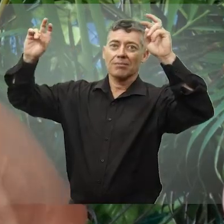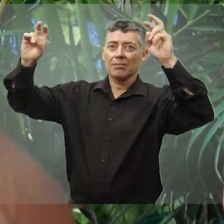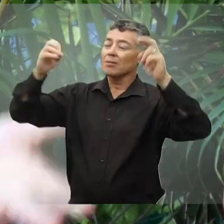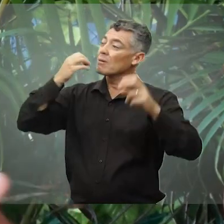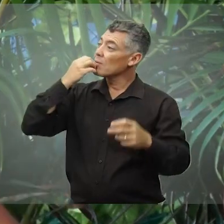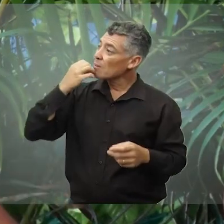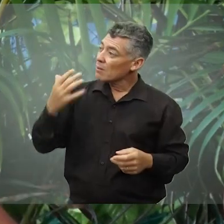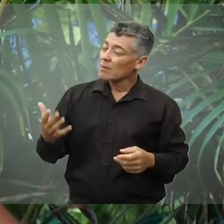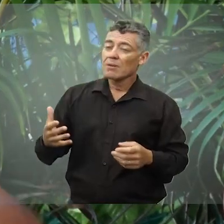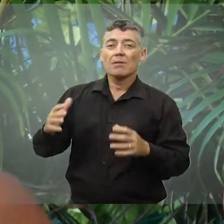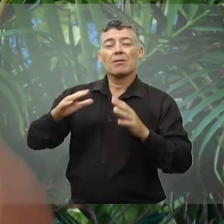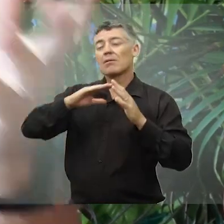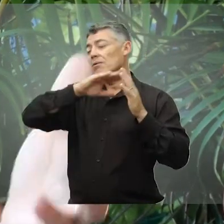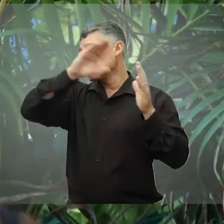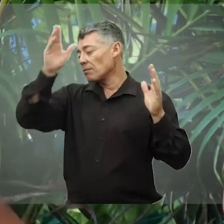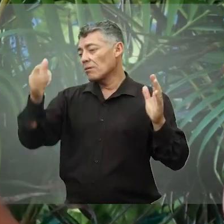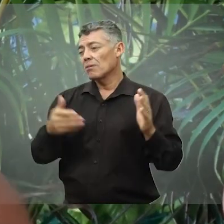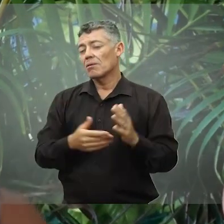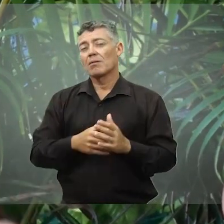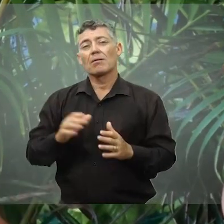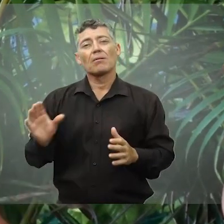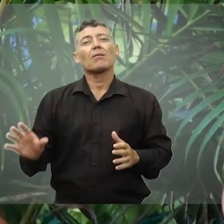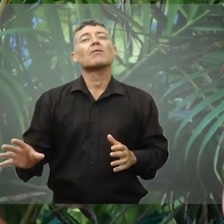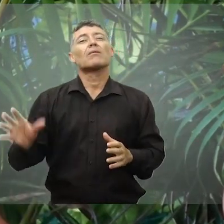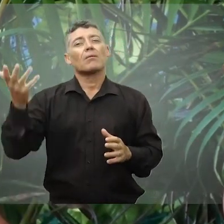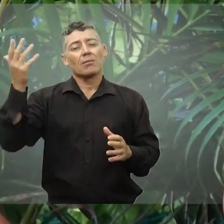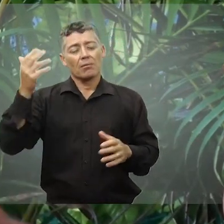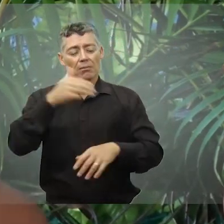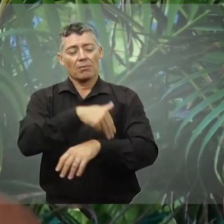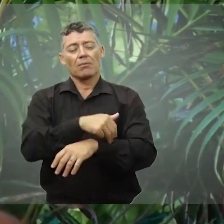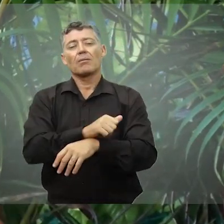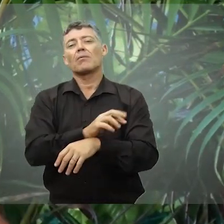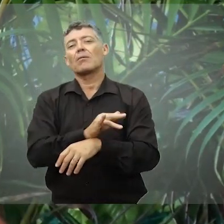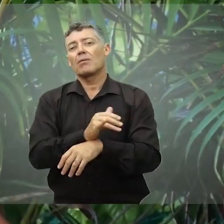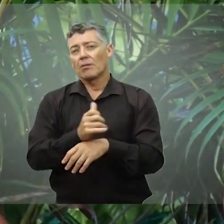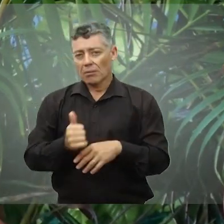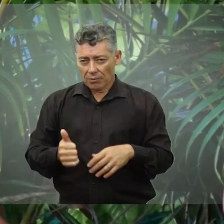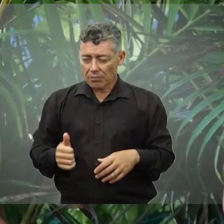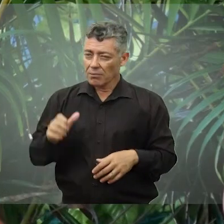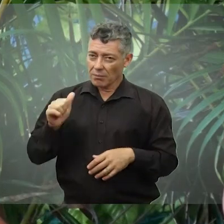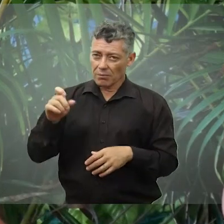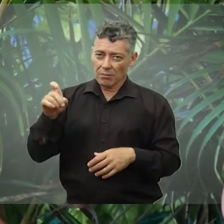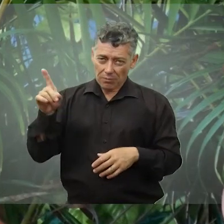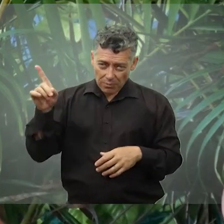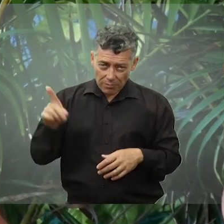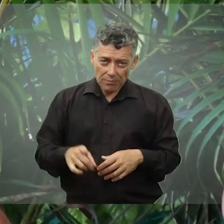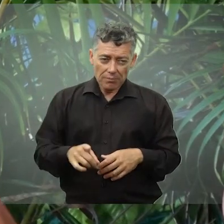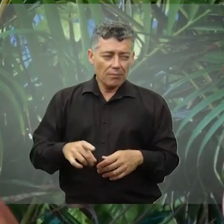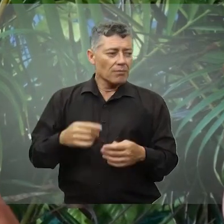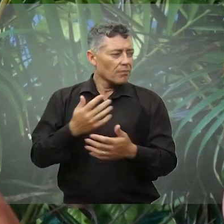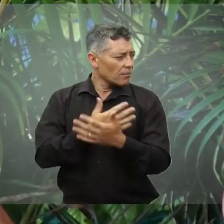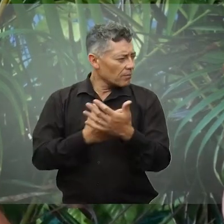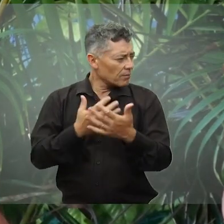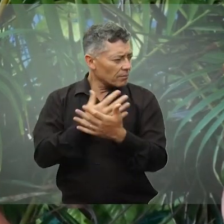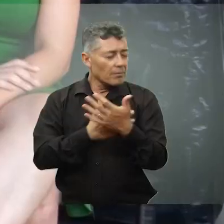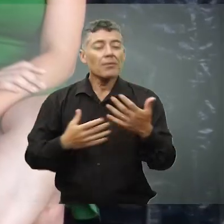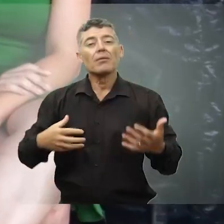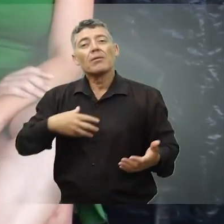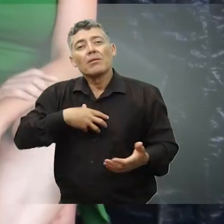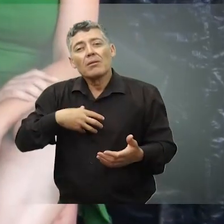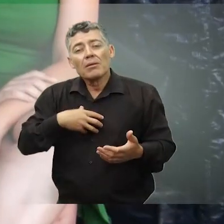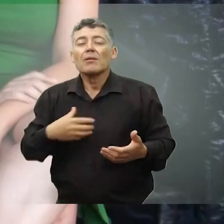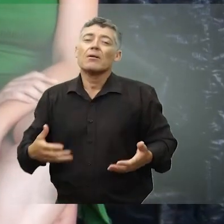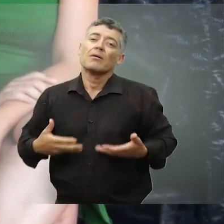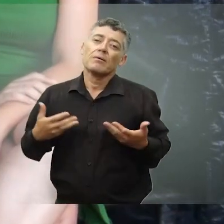que englobou tudo, e tudo virou axé de música da Bahia. E esse axé é uma música que é um sentimento de alegria.